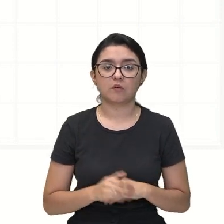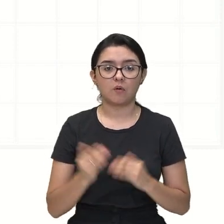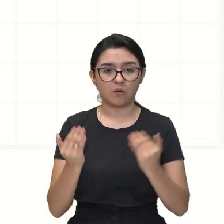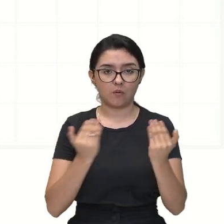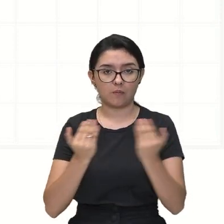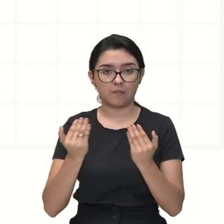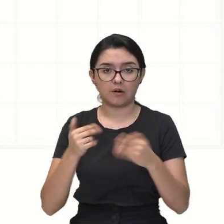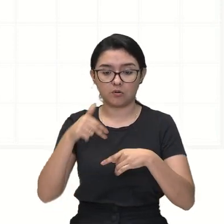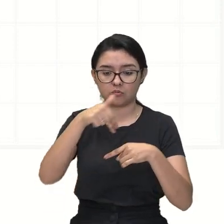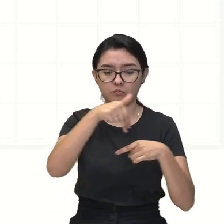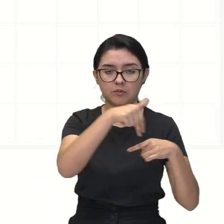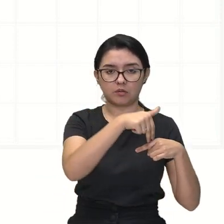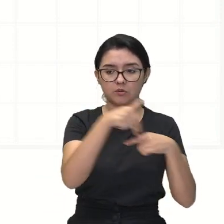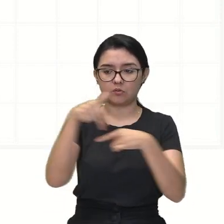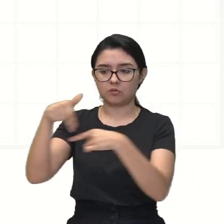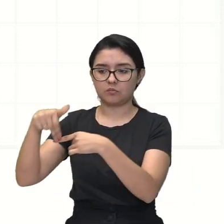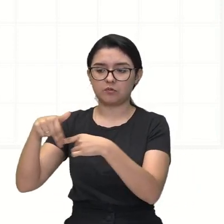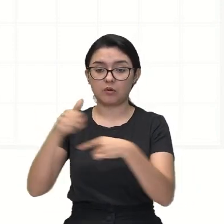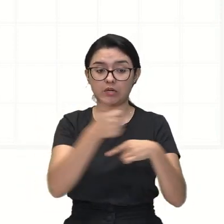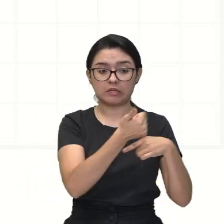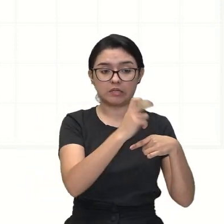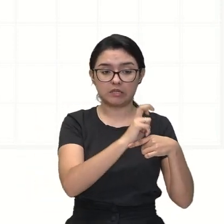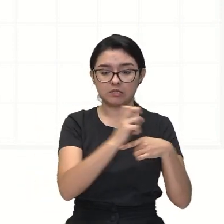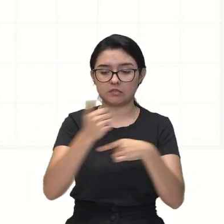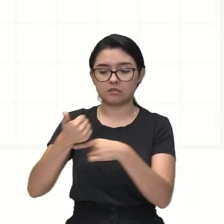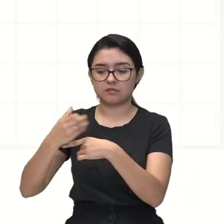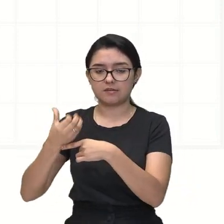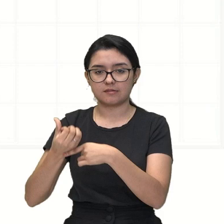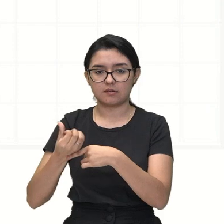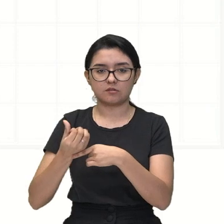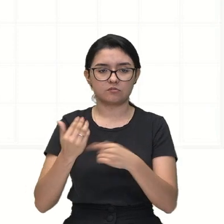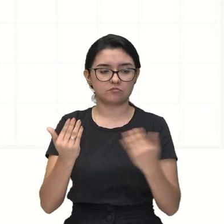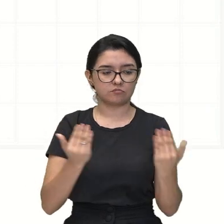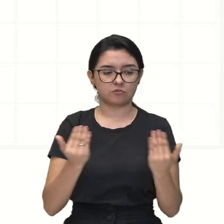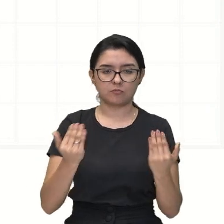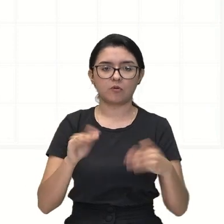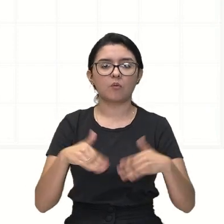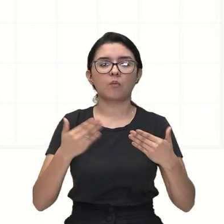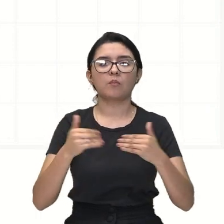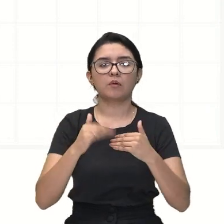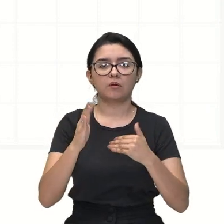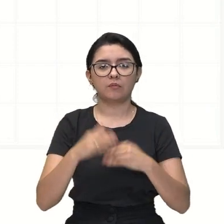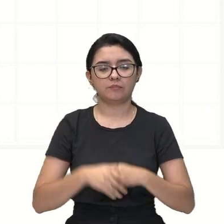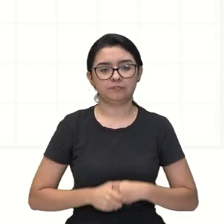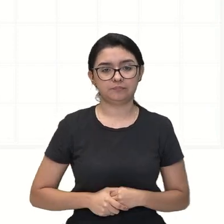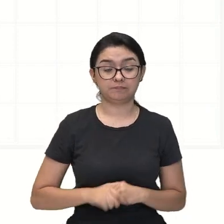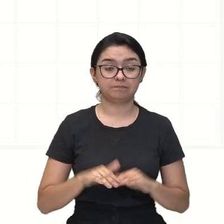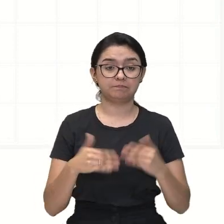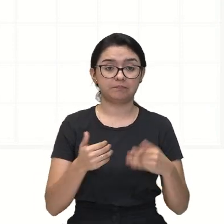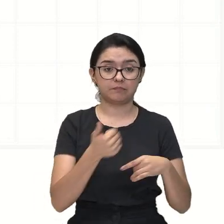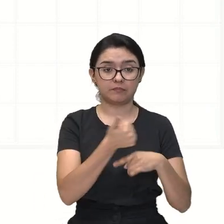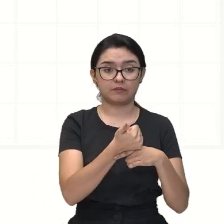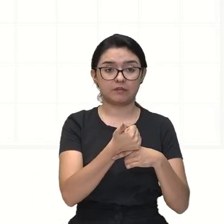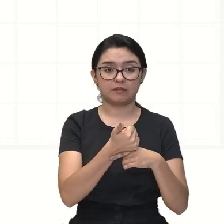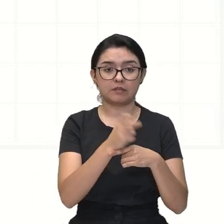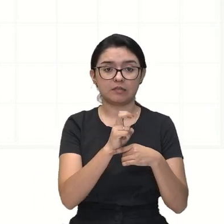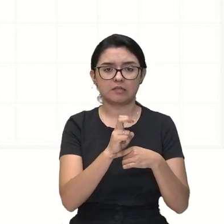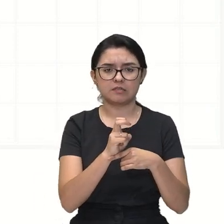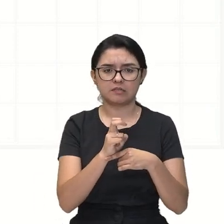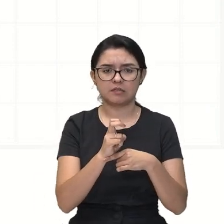numeradores. No caso aqui, 15 e 16. Então, 15 em relação